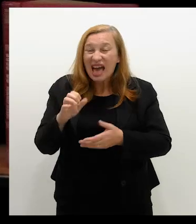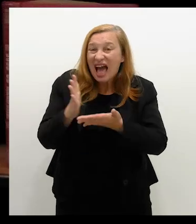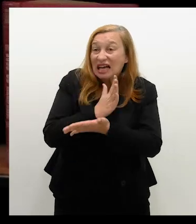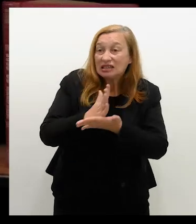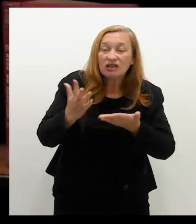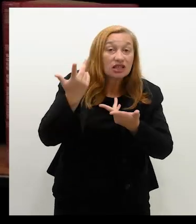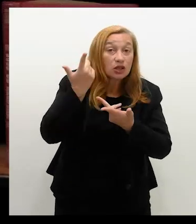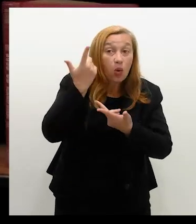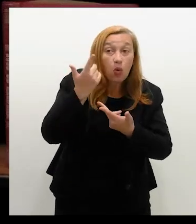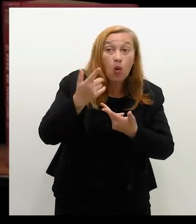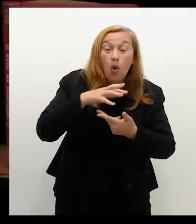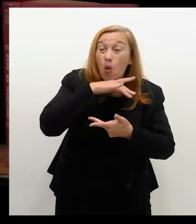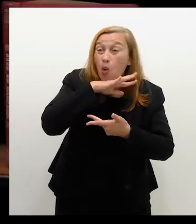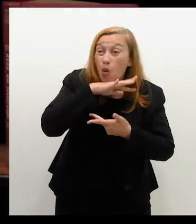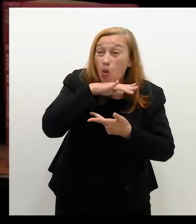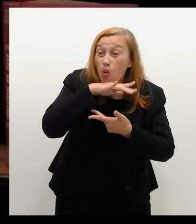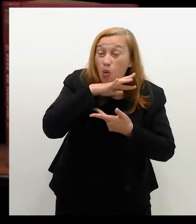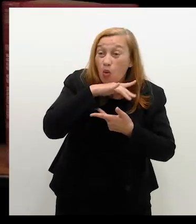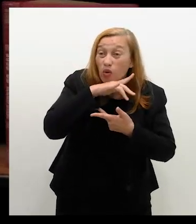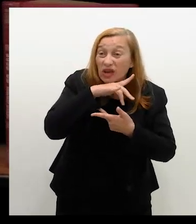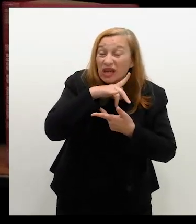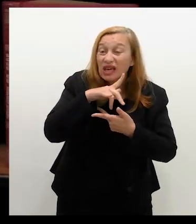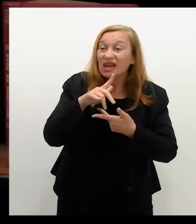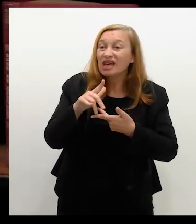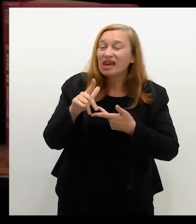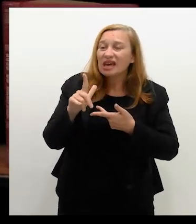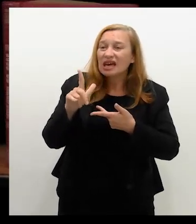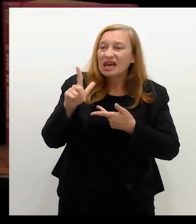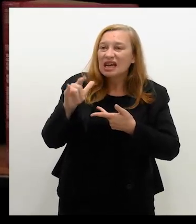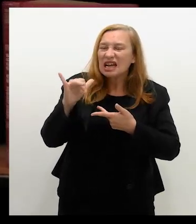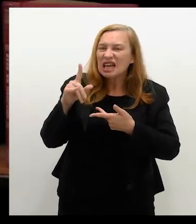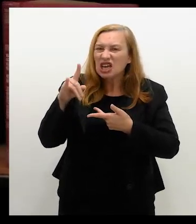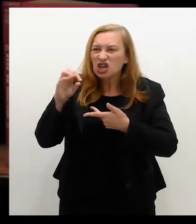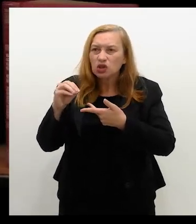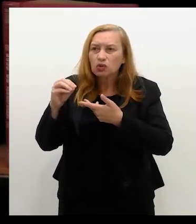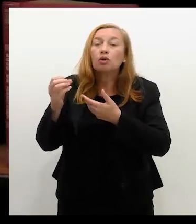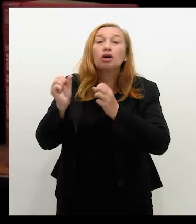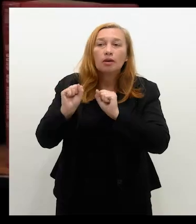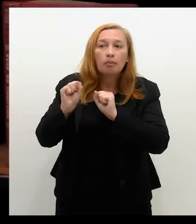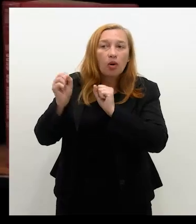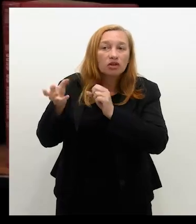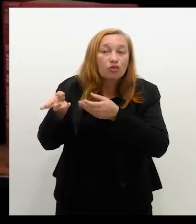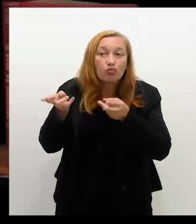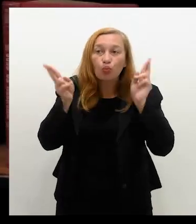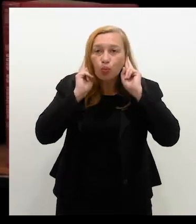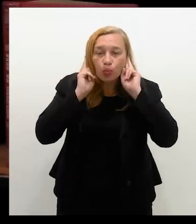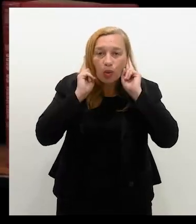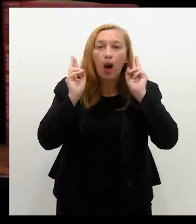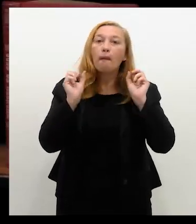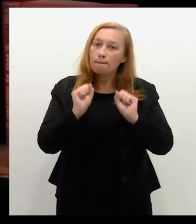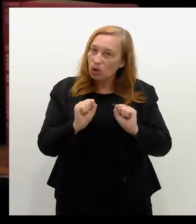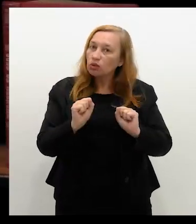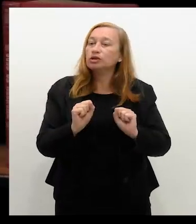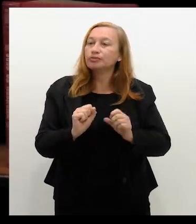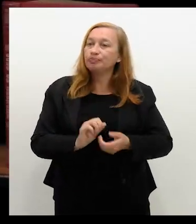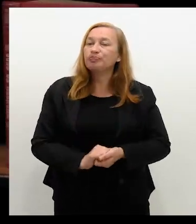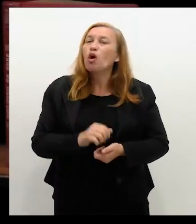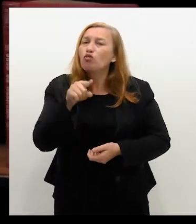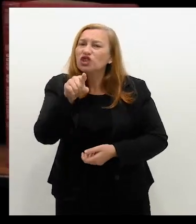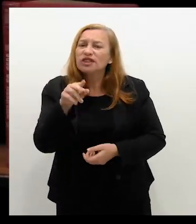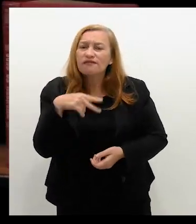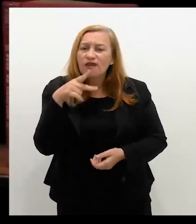o líquido que é colocado ali que ele cauteriza, ele é um líquido cáustico que pode fechar o conduto da audição.